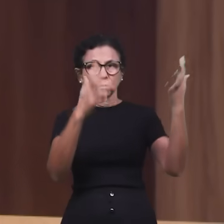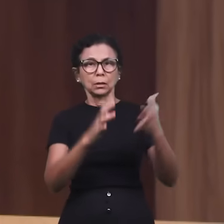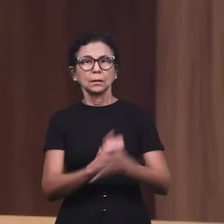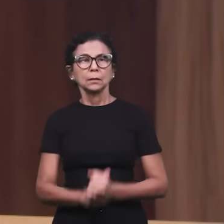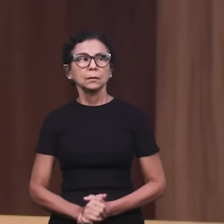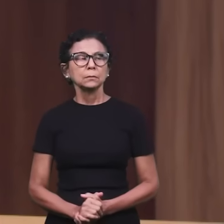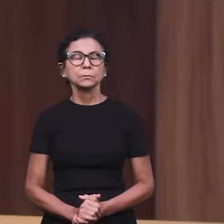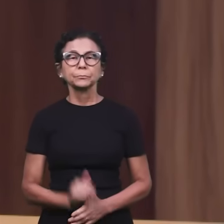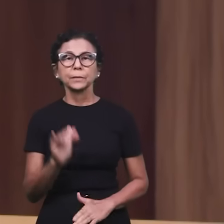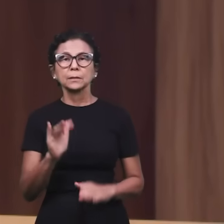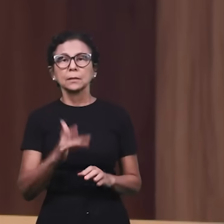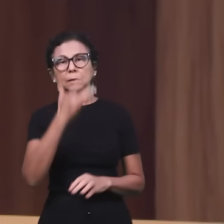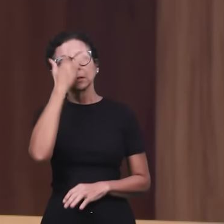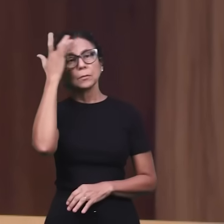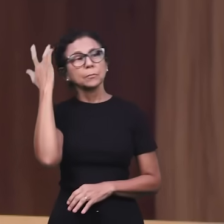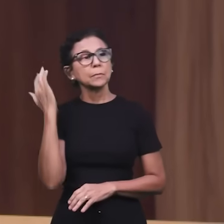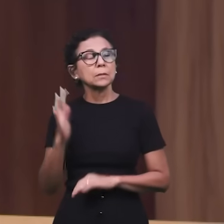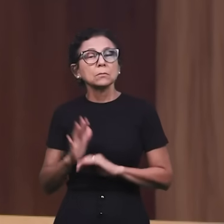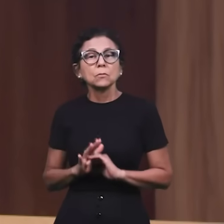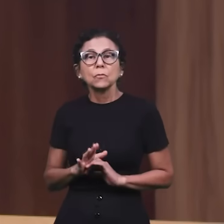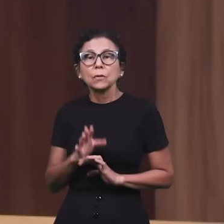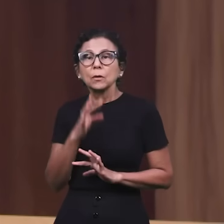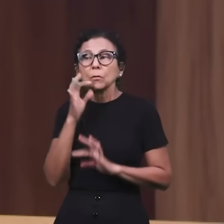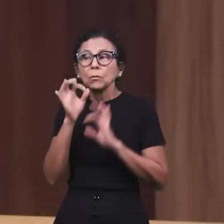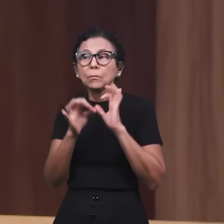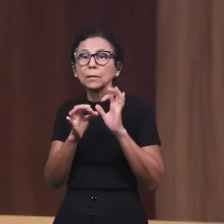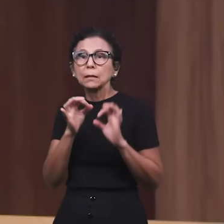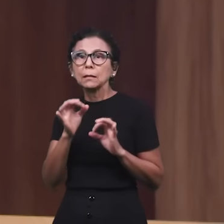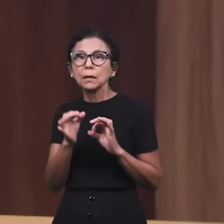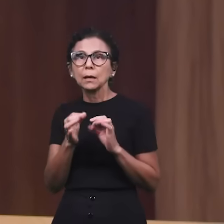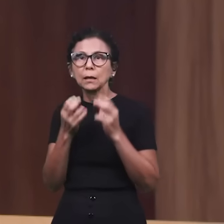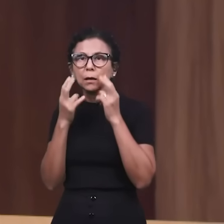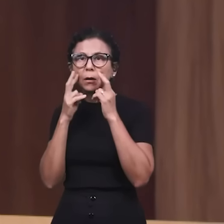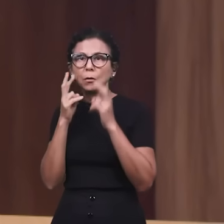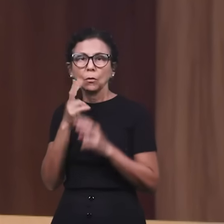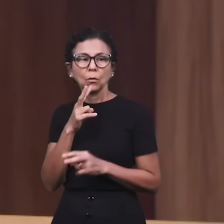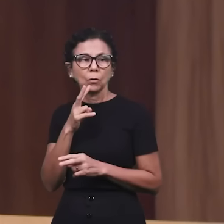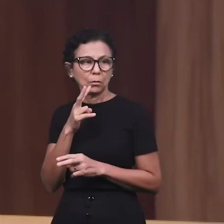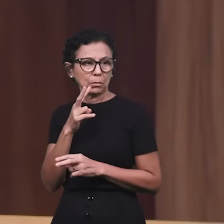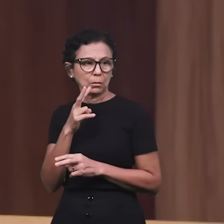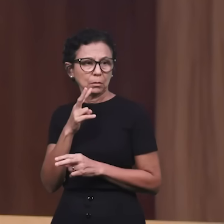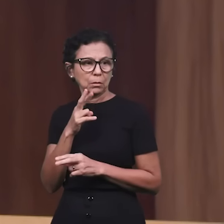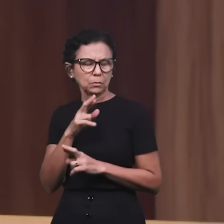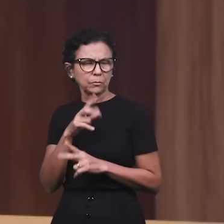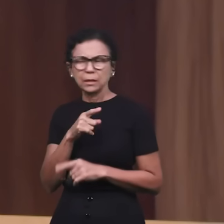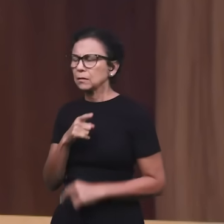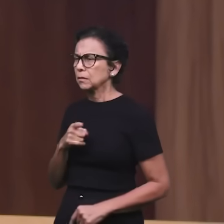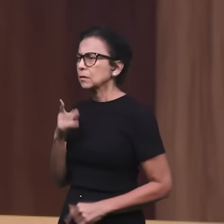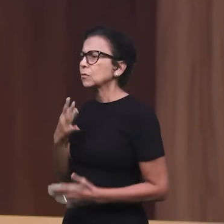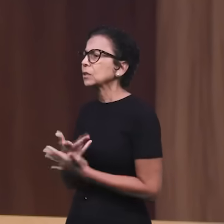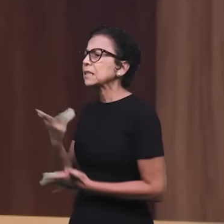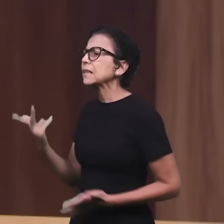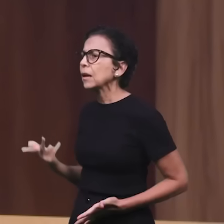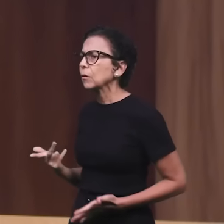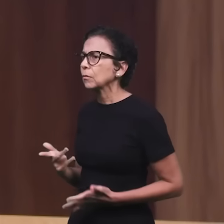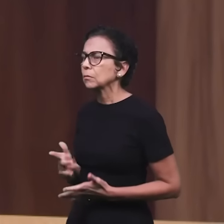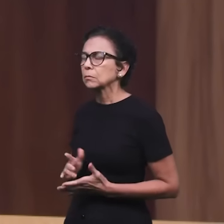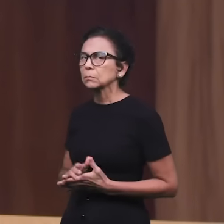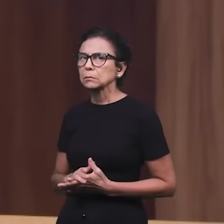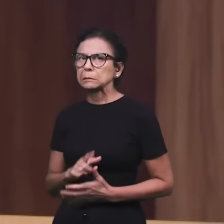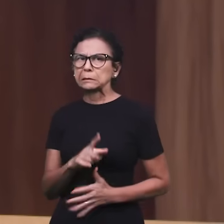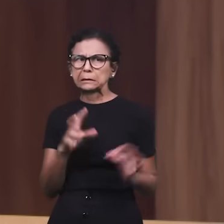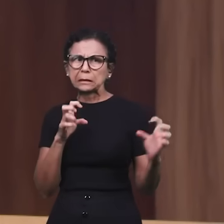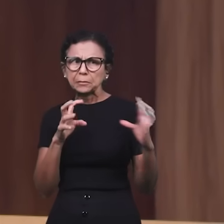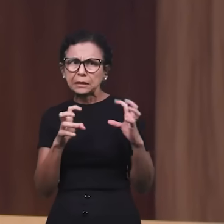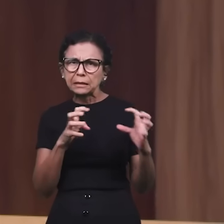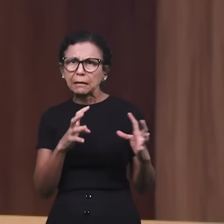faz, uma observação, um olhar diferente, a pessoa já pega fogo, já esquenta, já quer brigar,